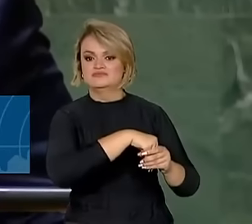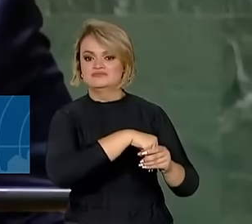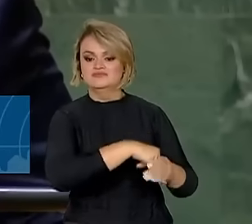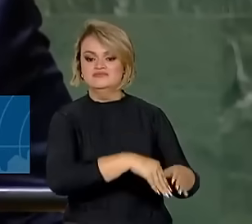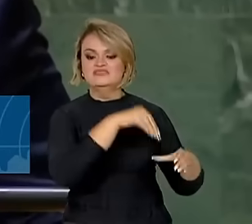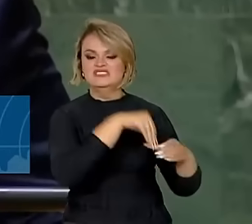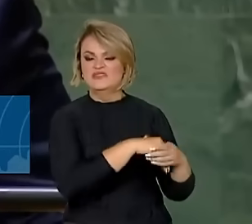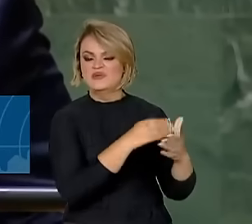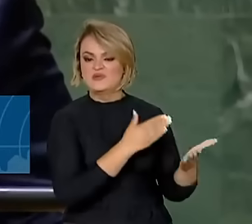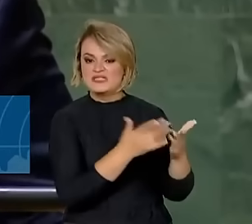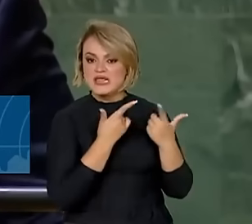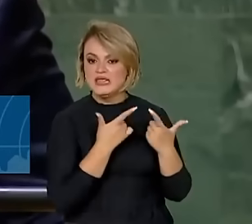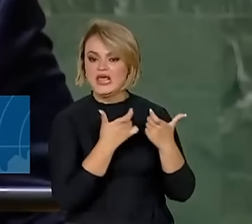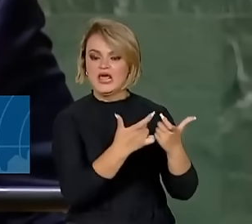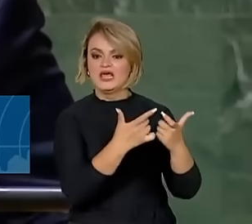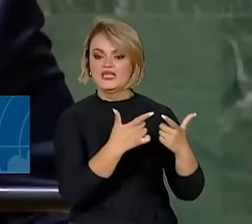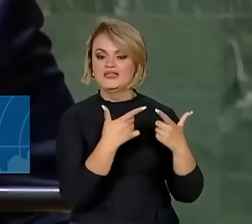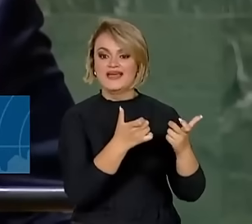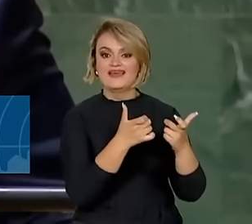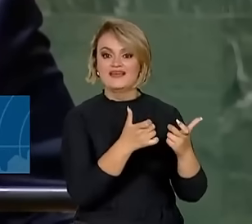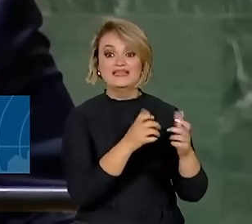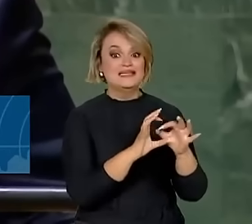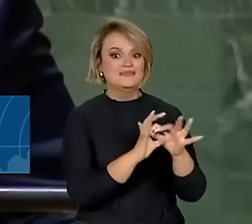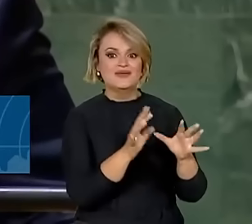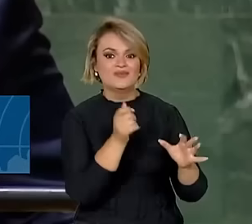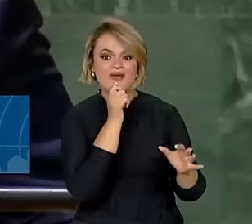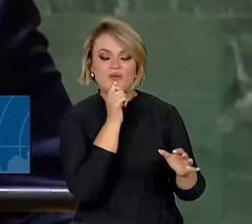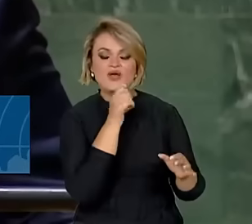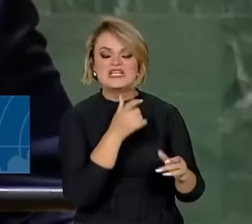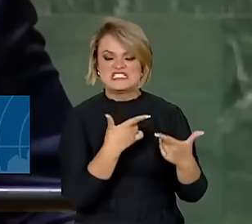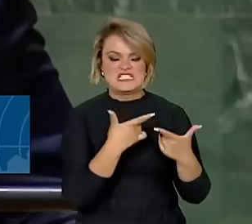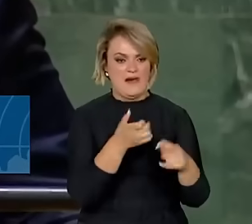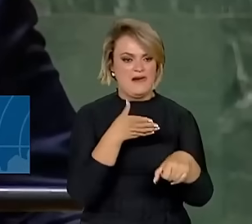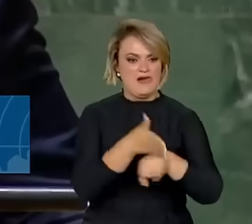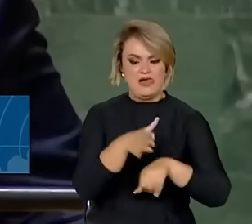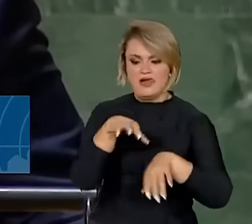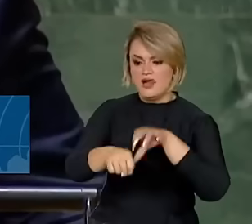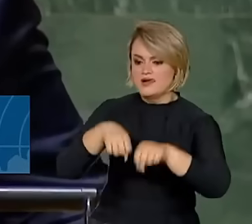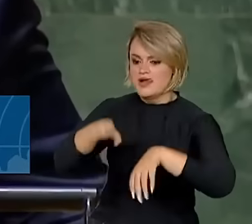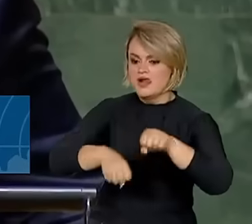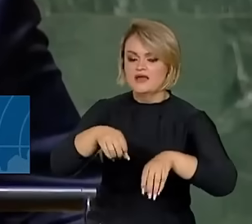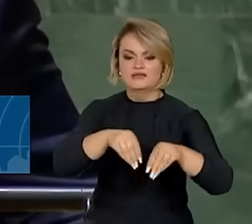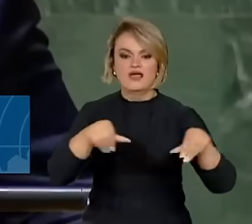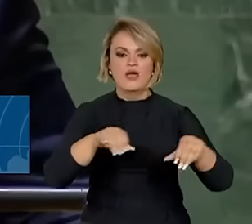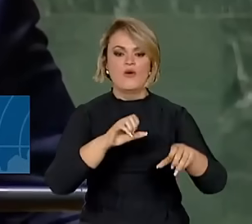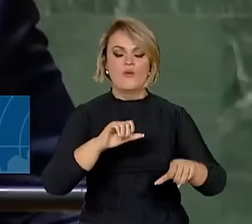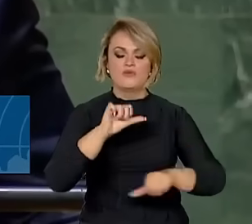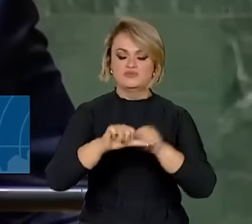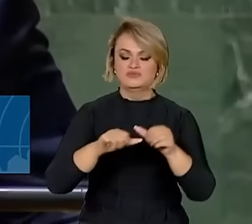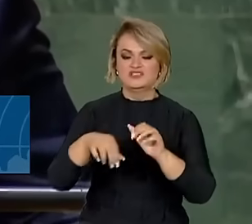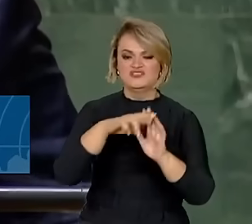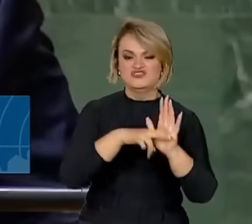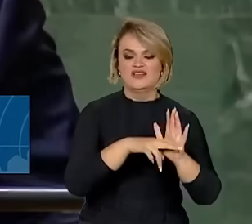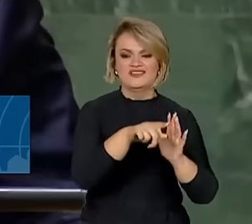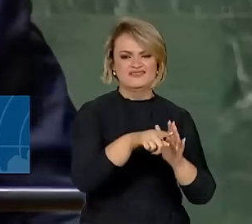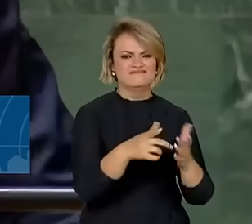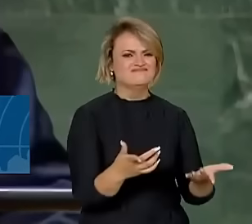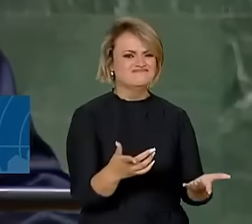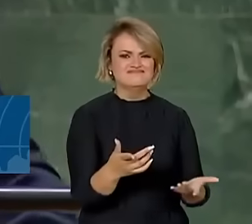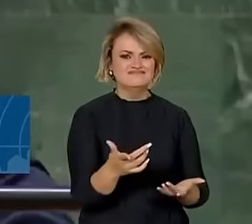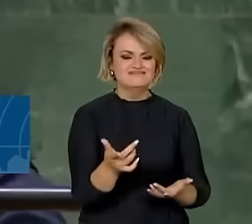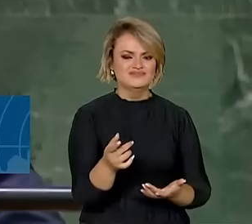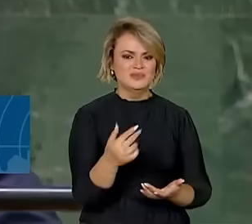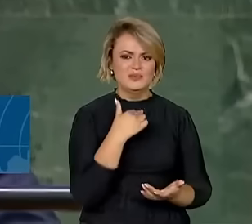que travam guerras não autorizadas em busca de expansão territorial ou de mudança de regime.